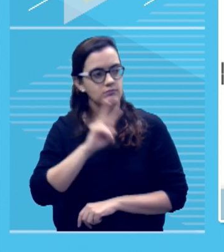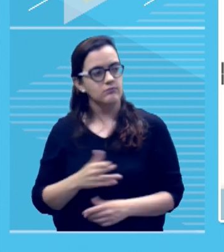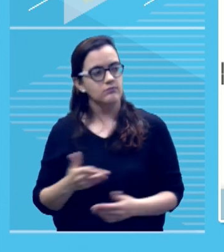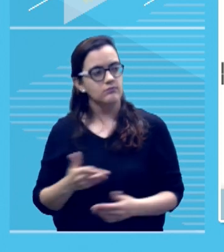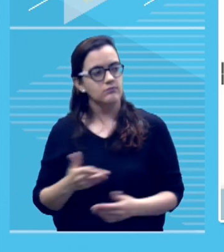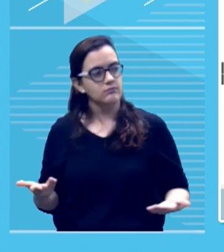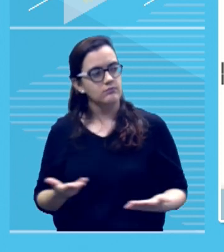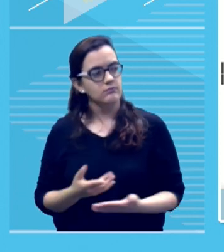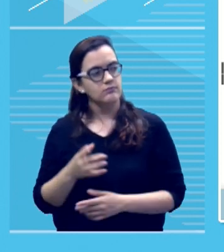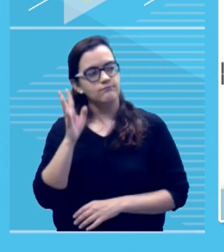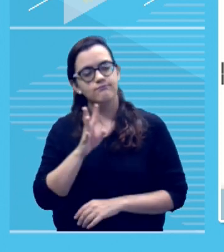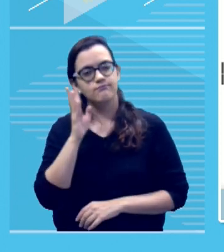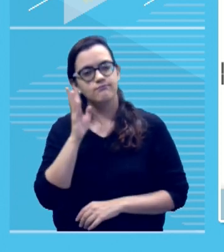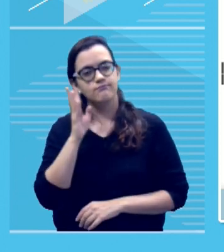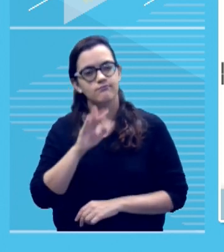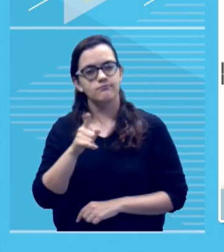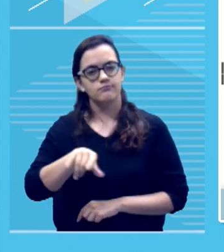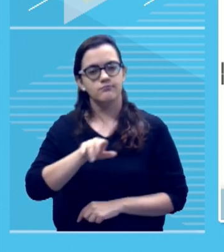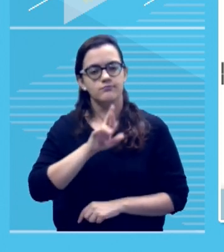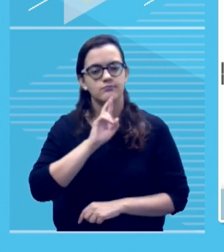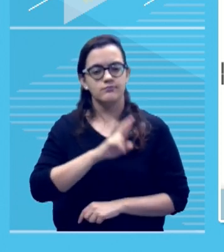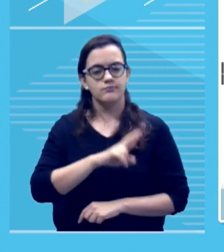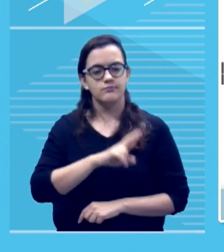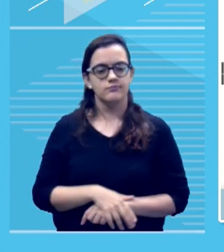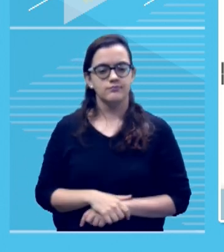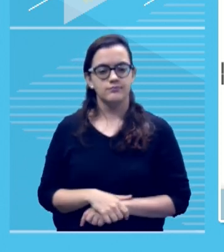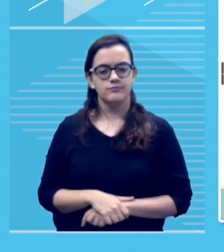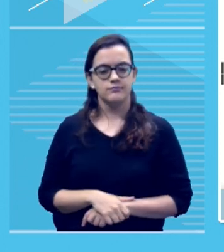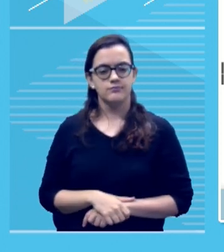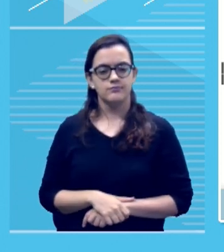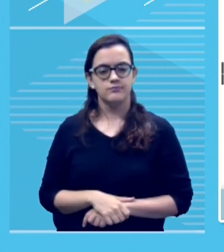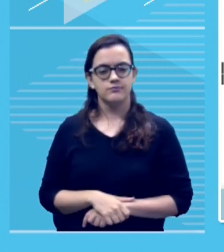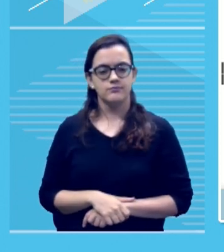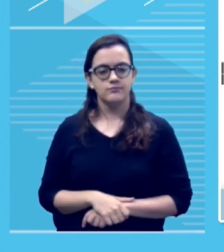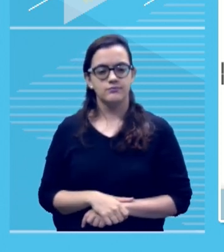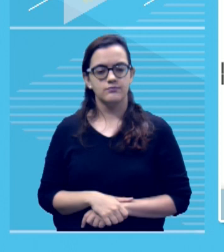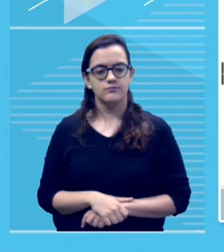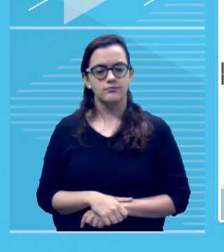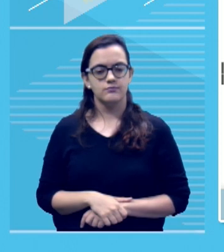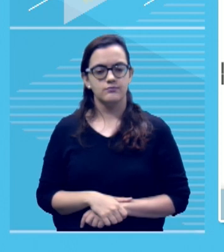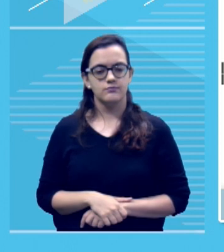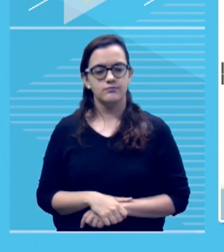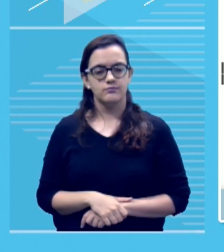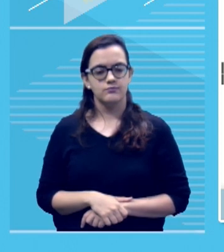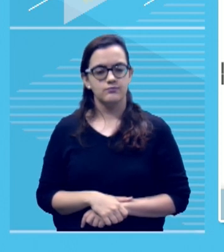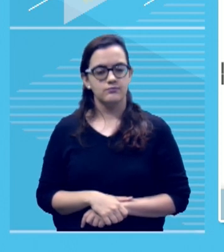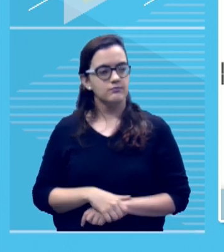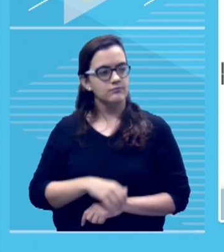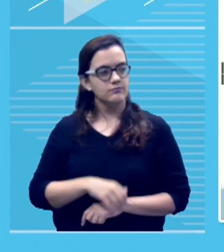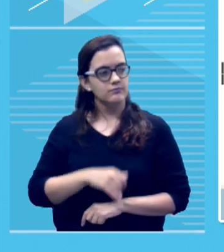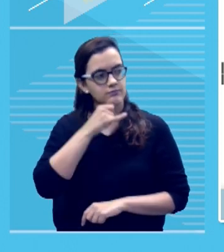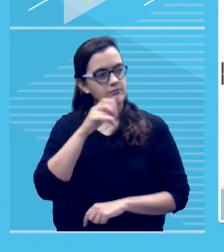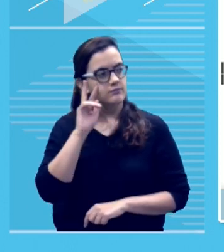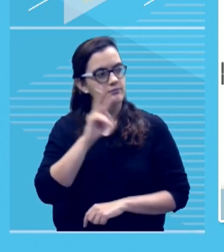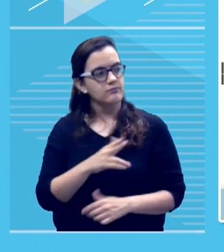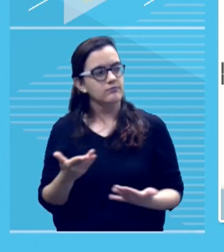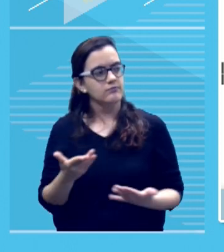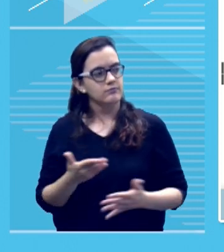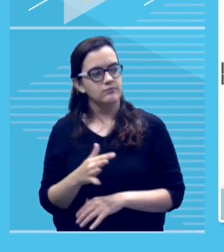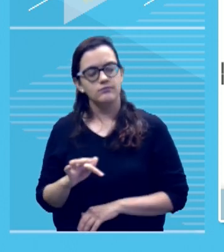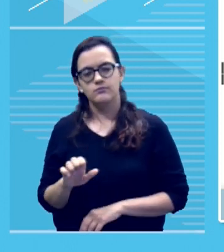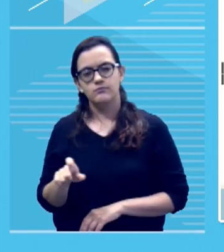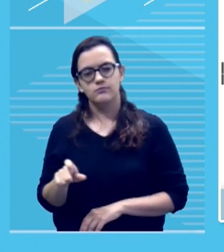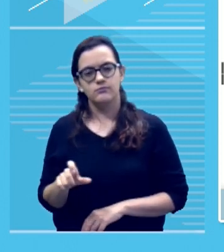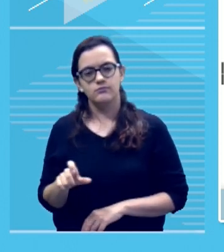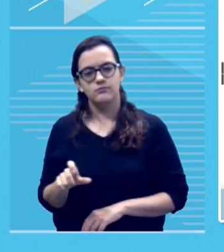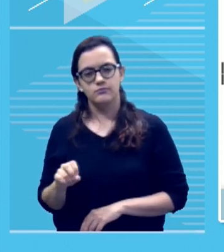Olha, esse aqui está legal de você fazer. Vamos ver aqui, ó. A fexofenadina é um antihistamínico, né? Não sedativo